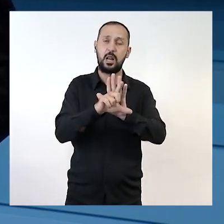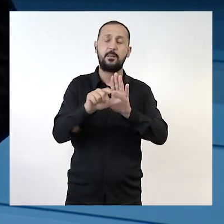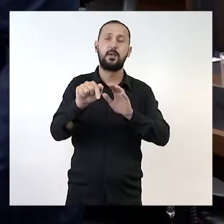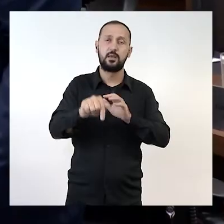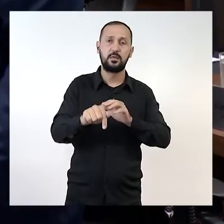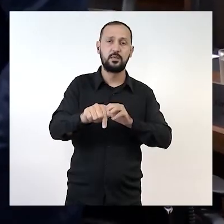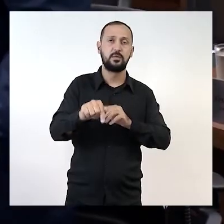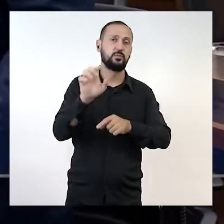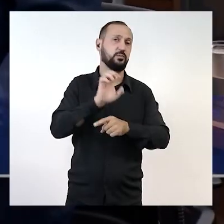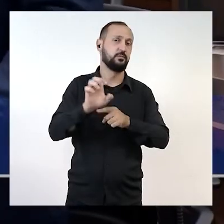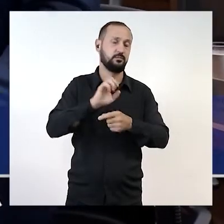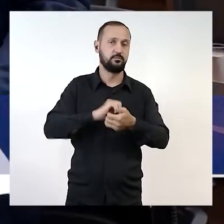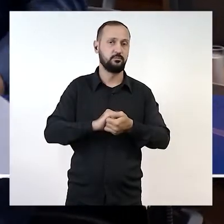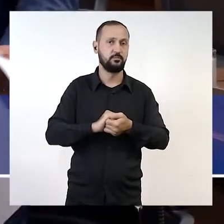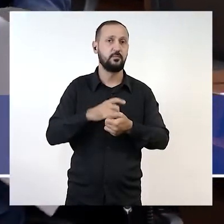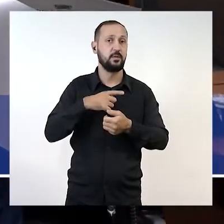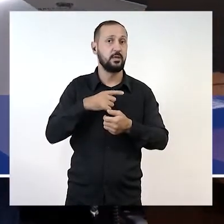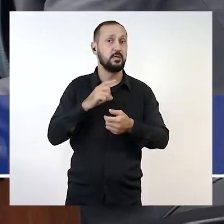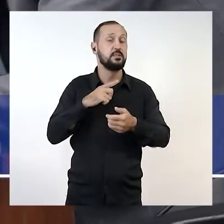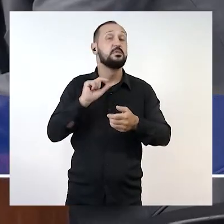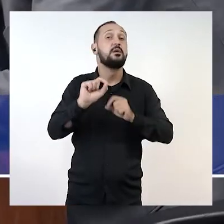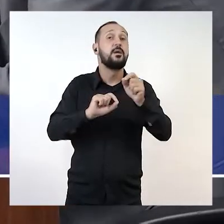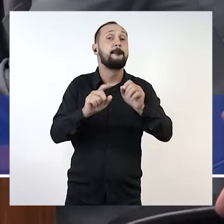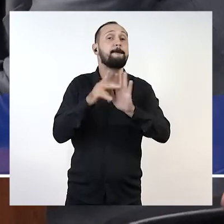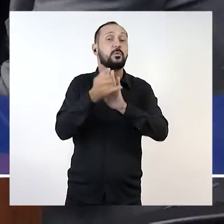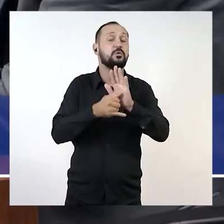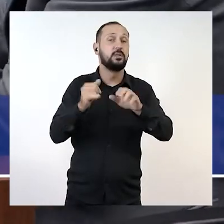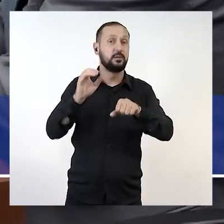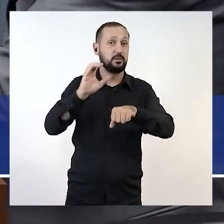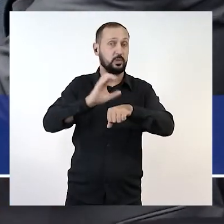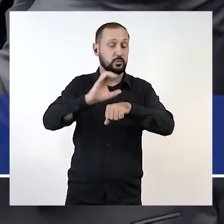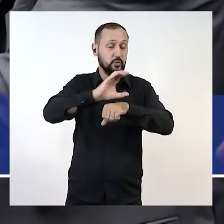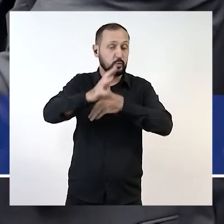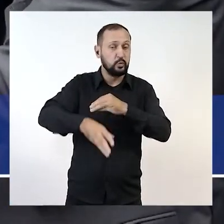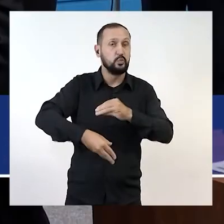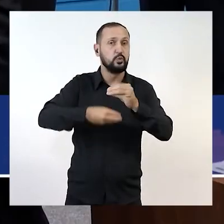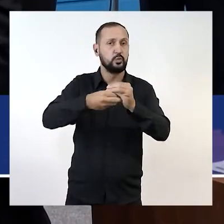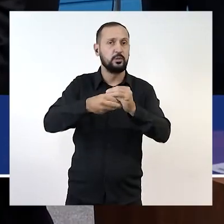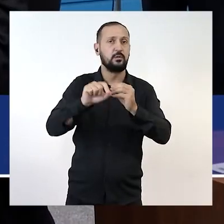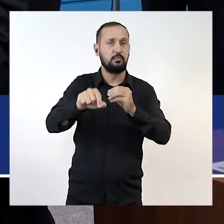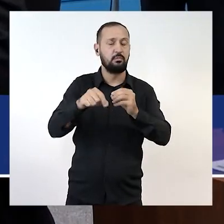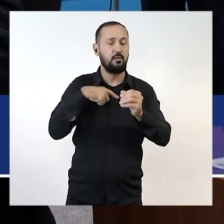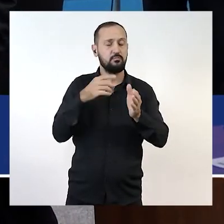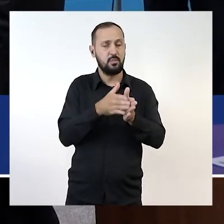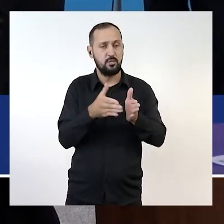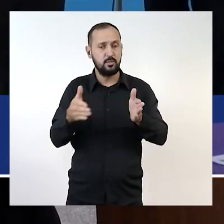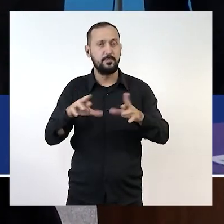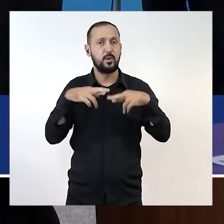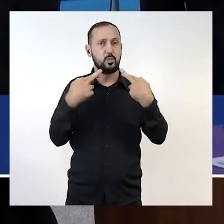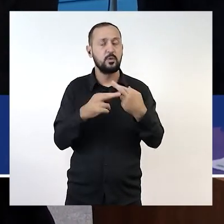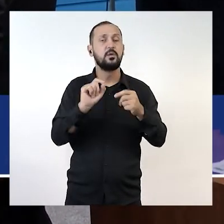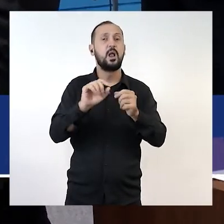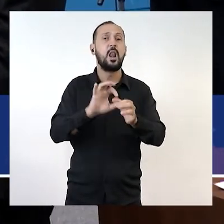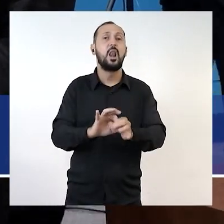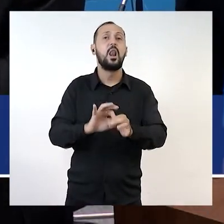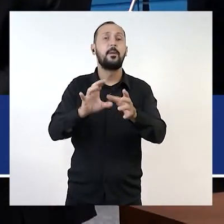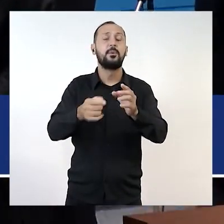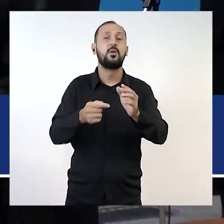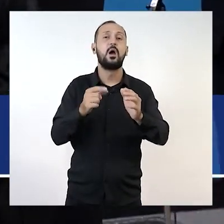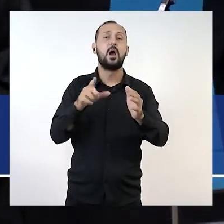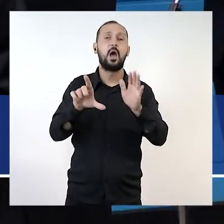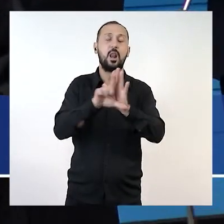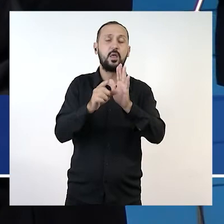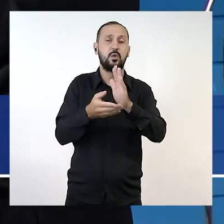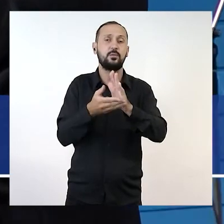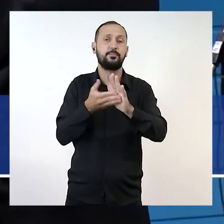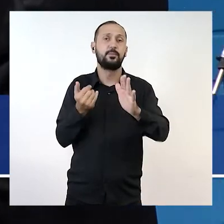estadual. Tanto que projeto de emenda constitucional, aprovado por unanimidade durante a sessão, passou a permitir a revogação de leis